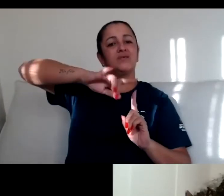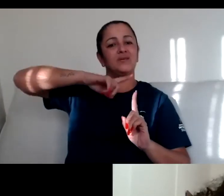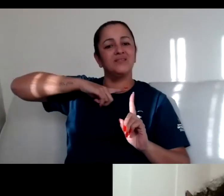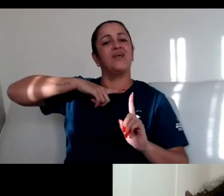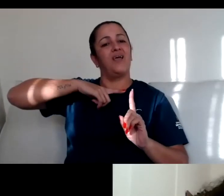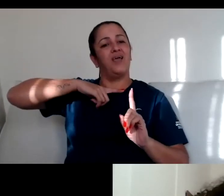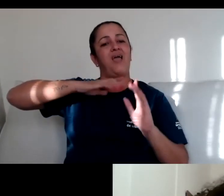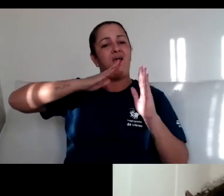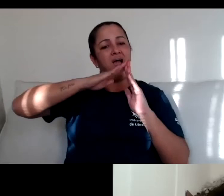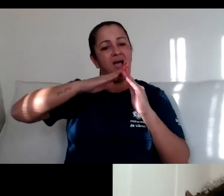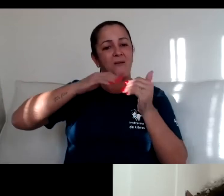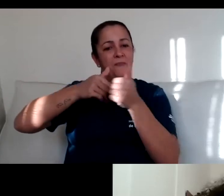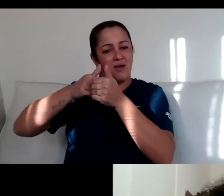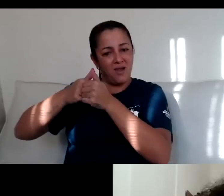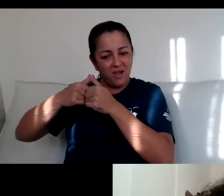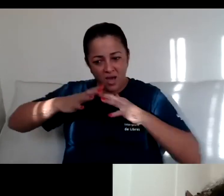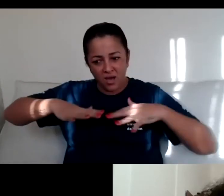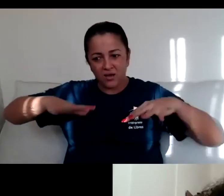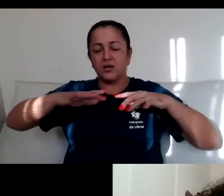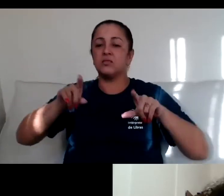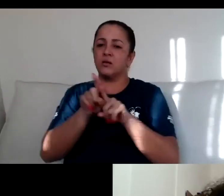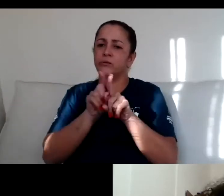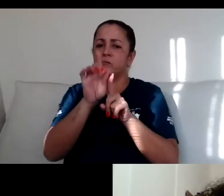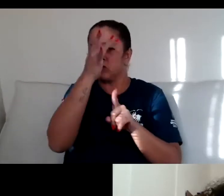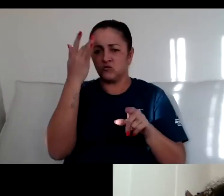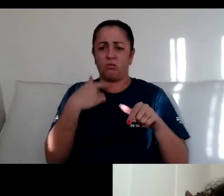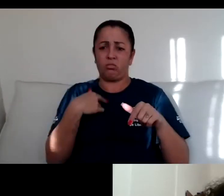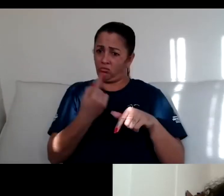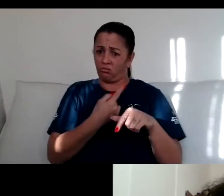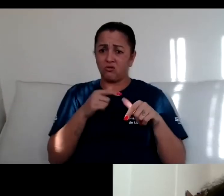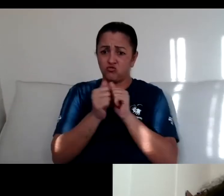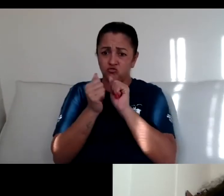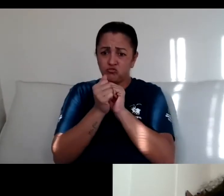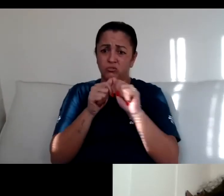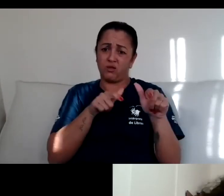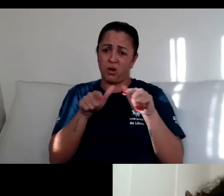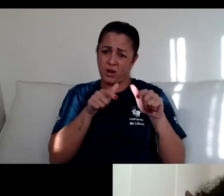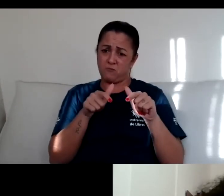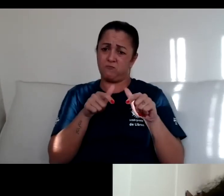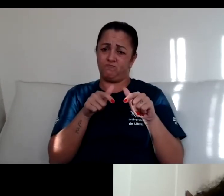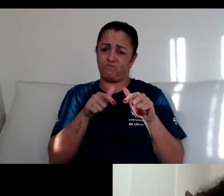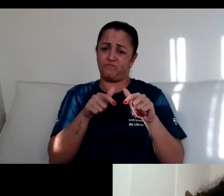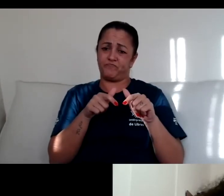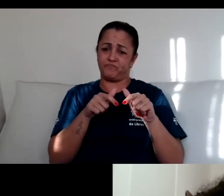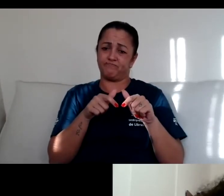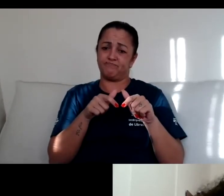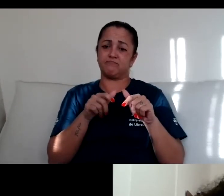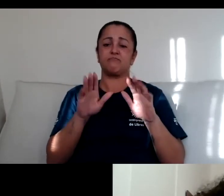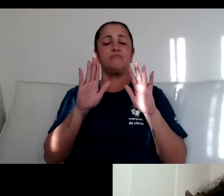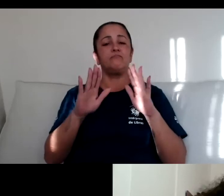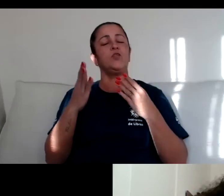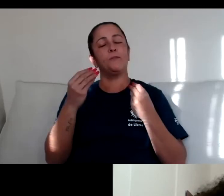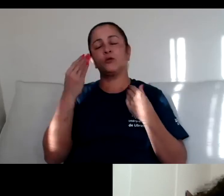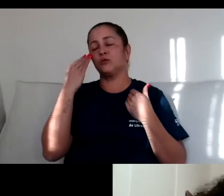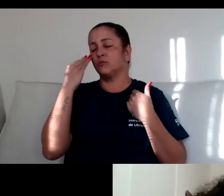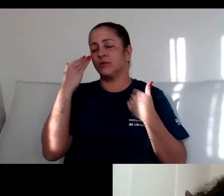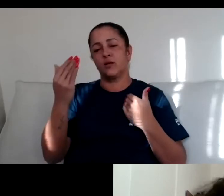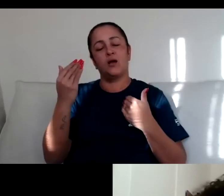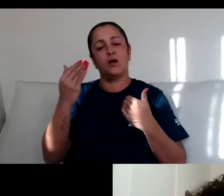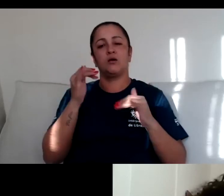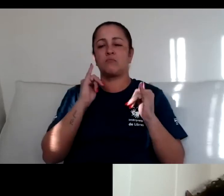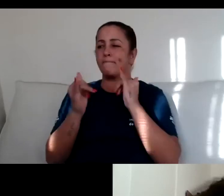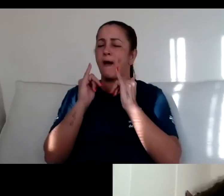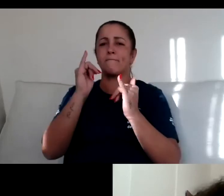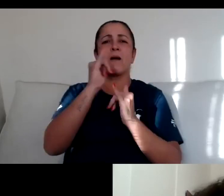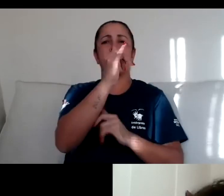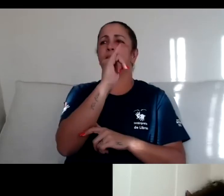quais nós trabalhamos. Então, Charlene, muito obrigada por contar essa história. Eu acho que tem muita gente que deve